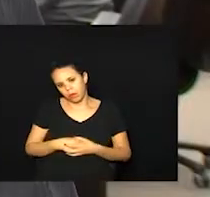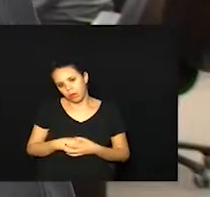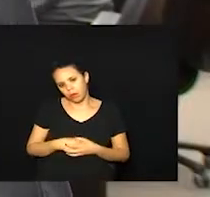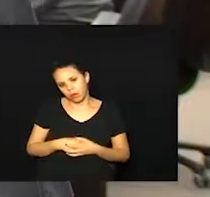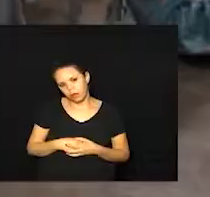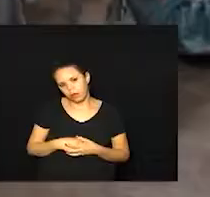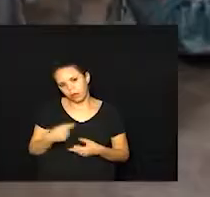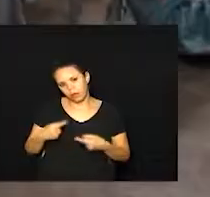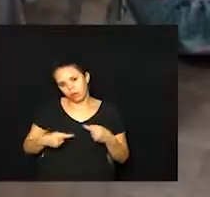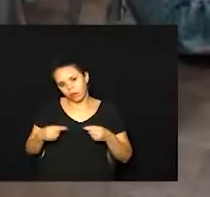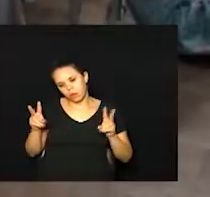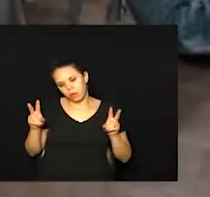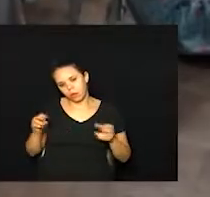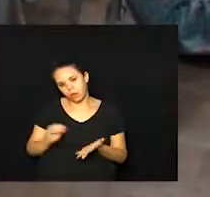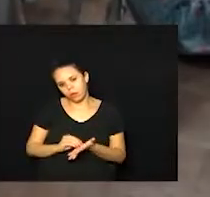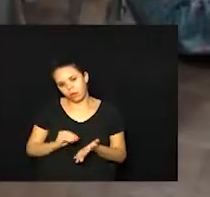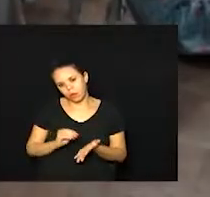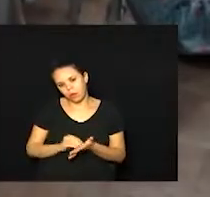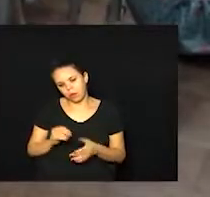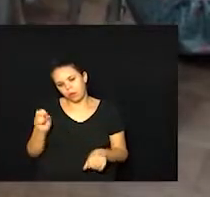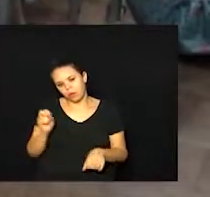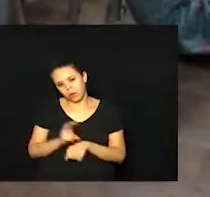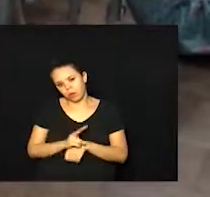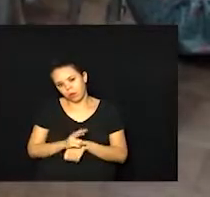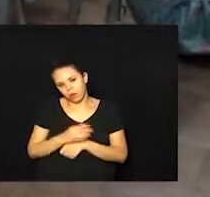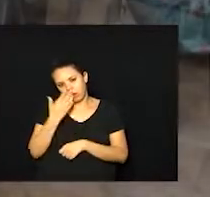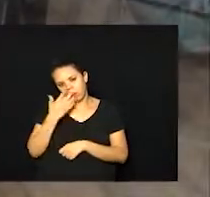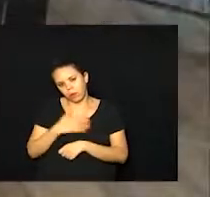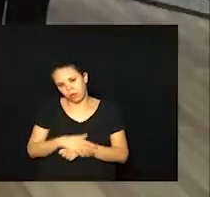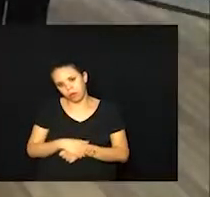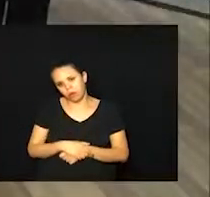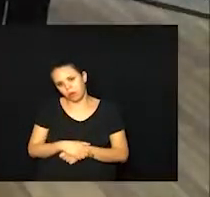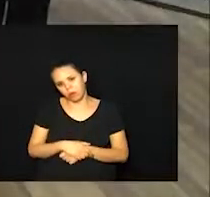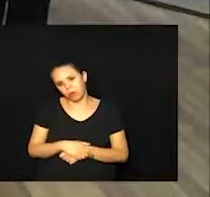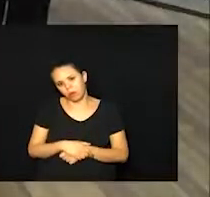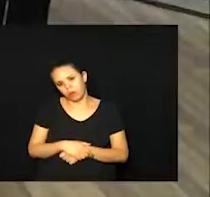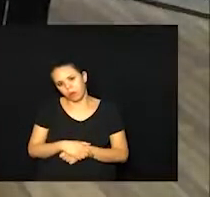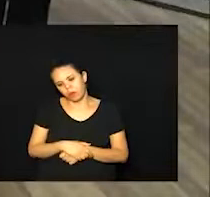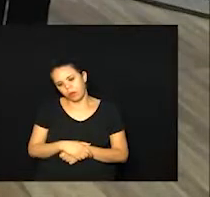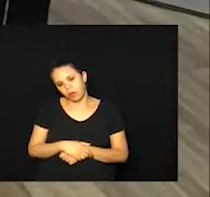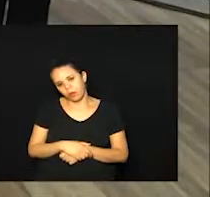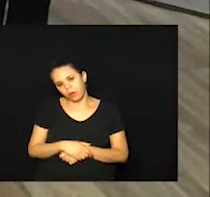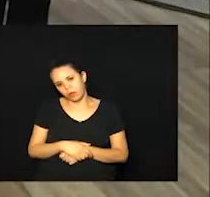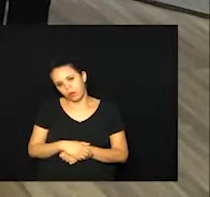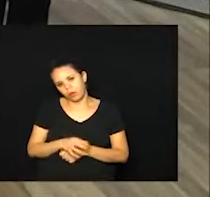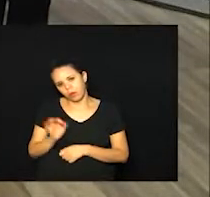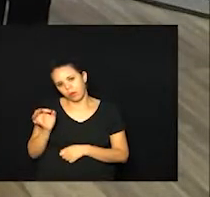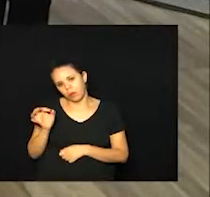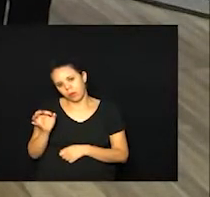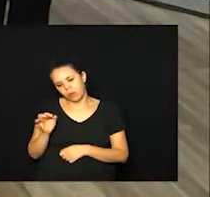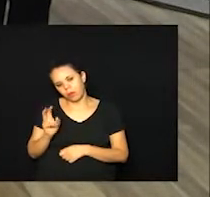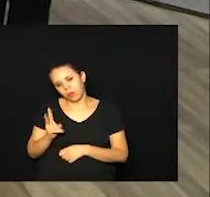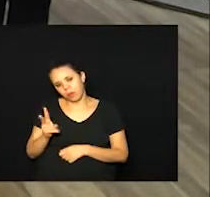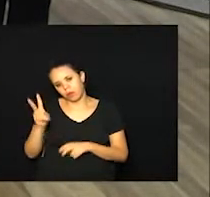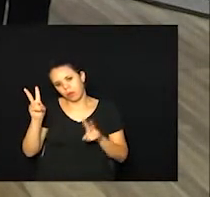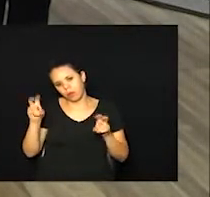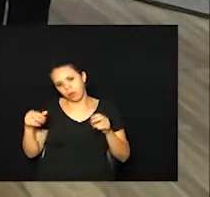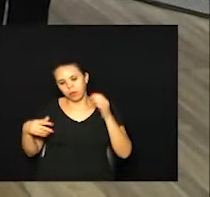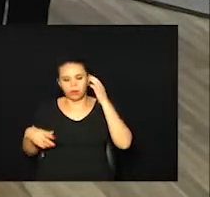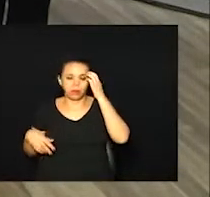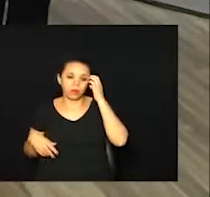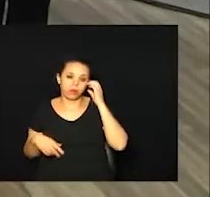a discussão sobre a falta de vagas na educação infantil da cidade. Com certeza esse tema continua presente aqui